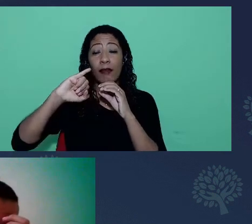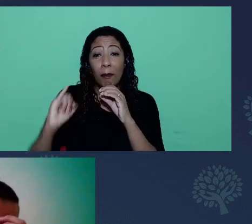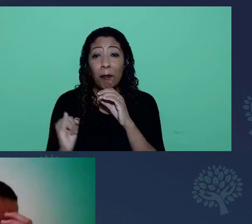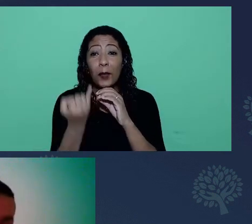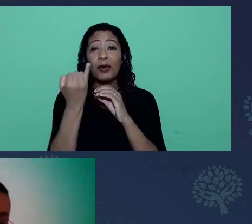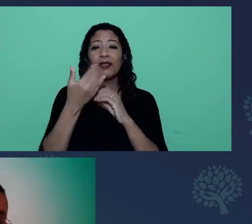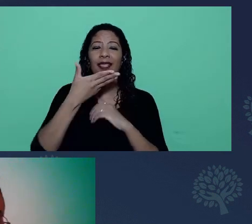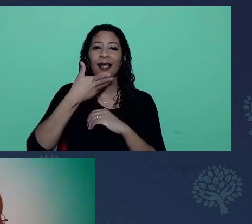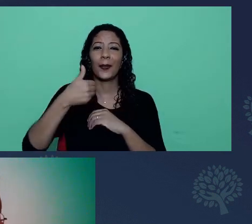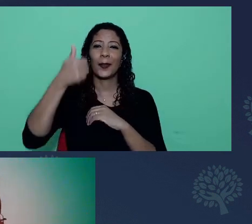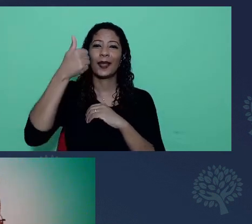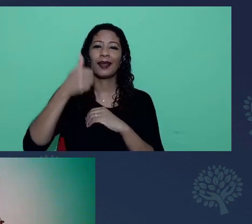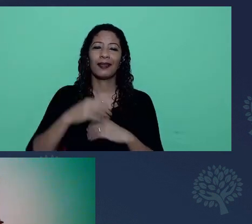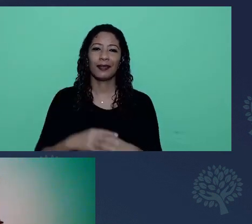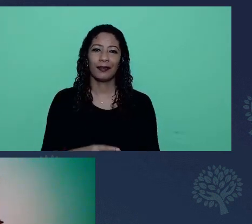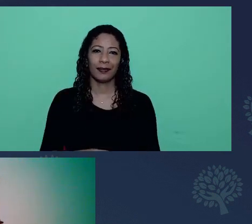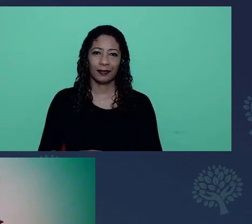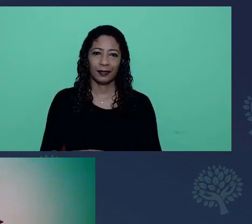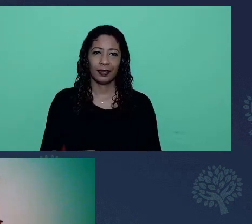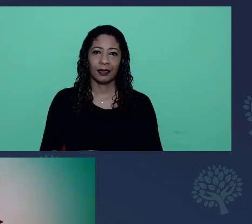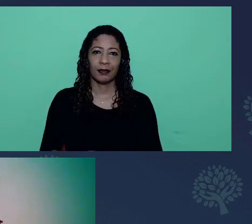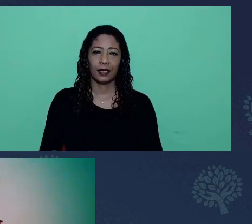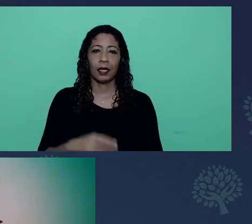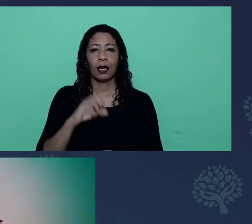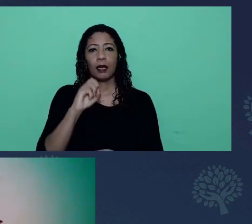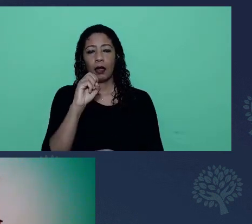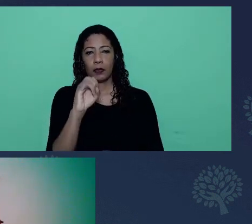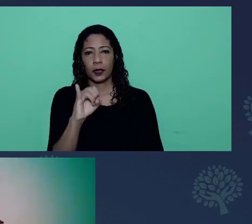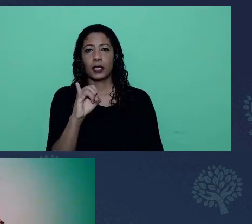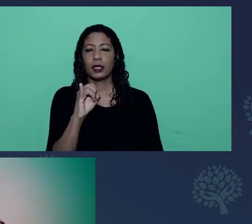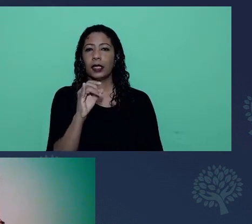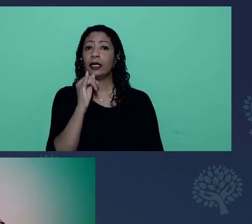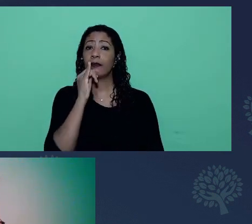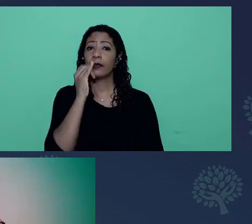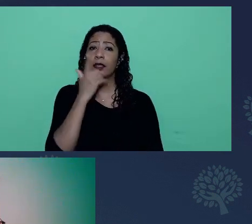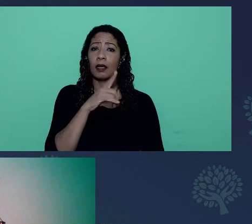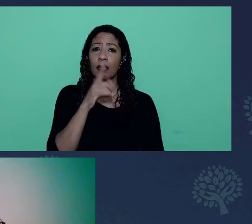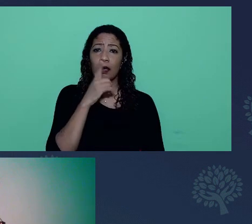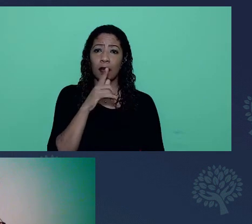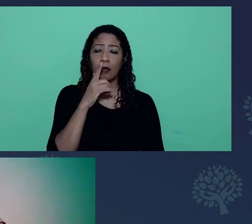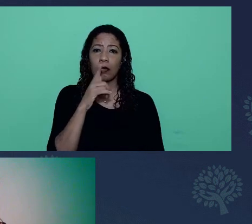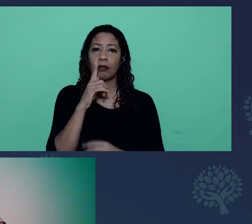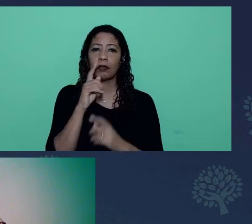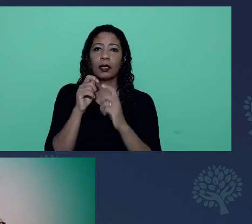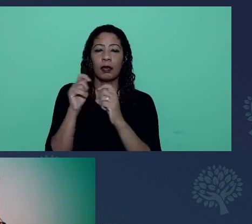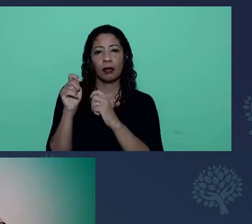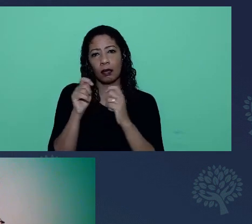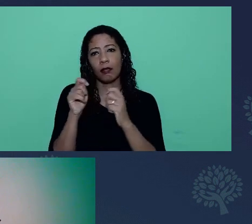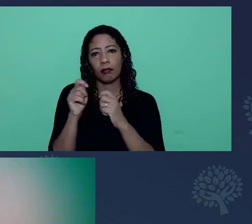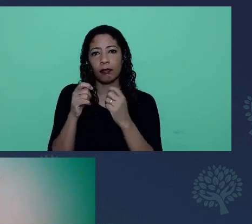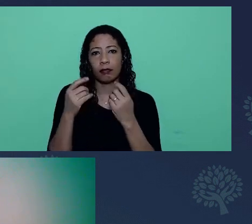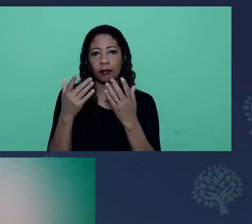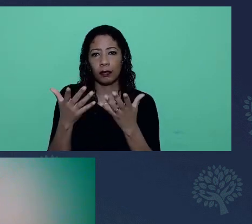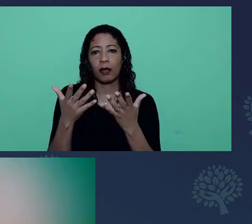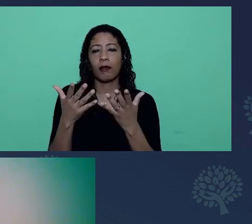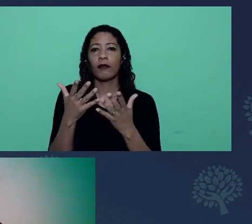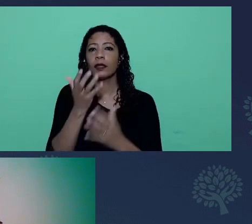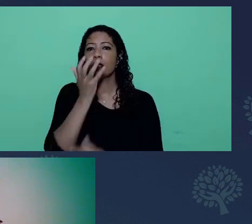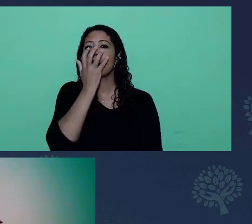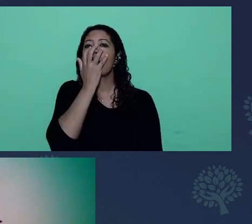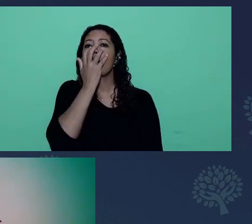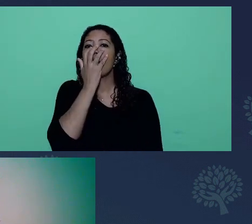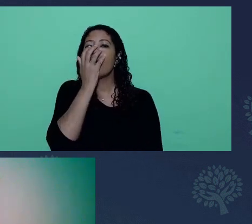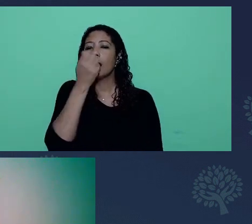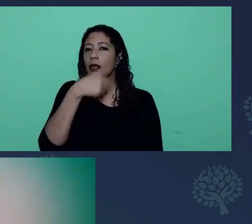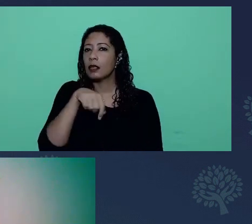o medicamento. Então, se você tiver condições de controle sobre isso, você pode usar sem a máscara, mas usar